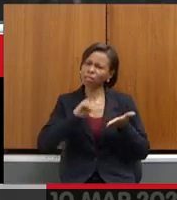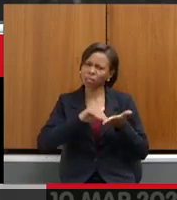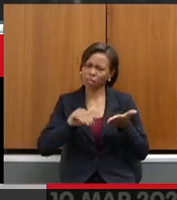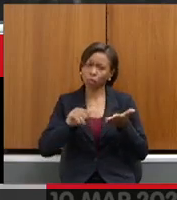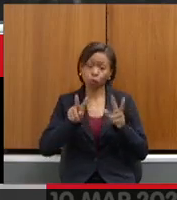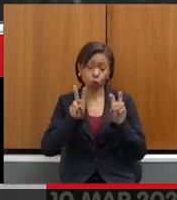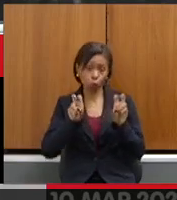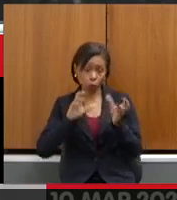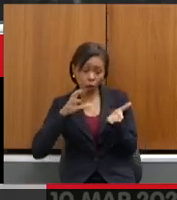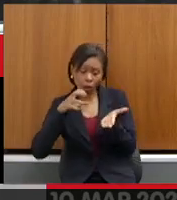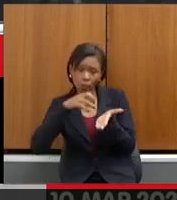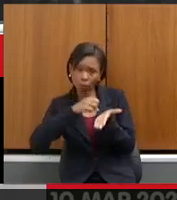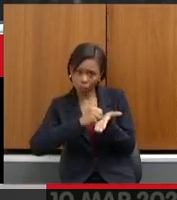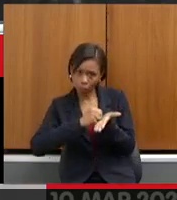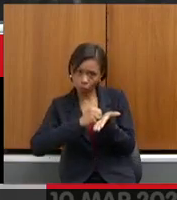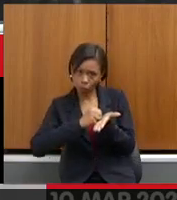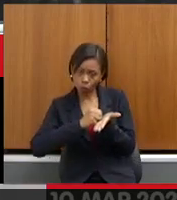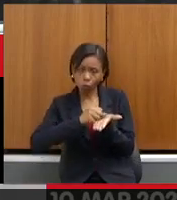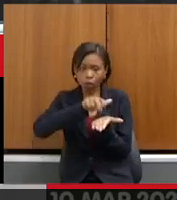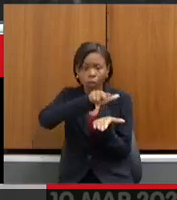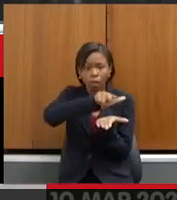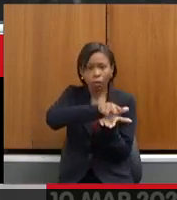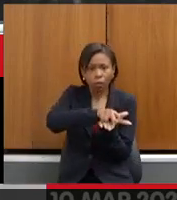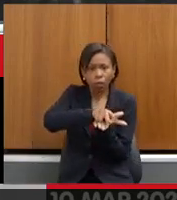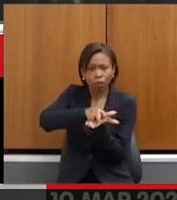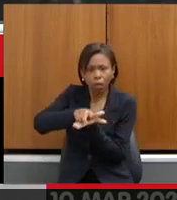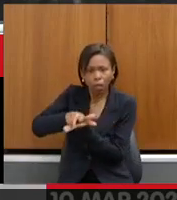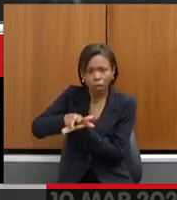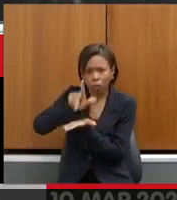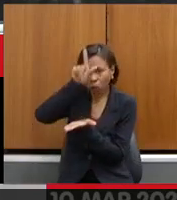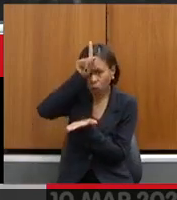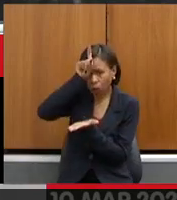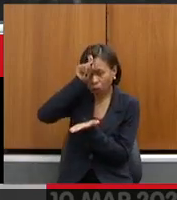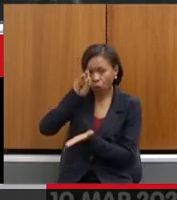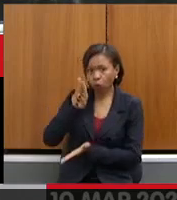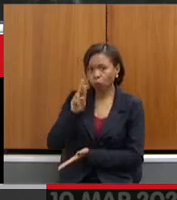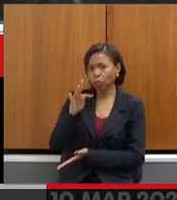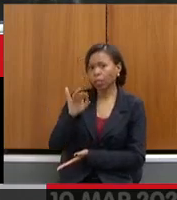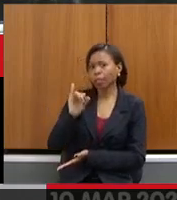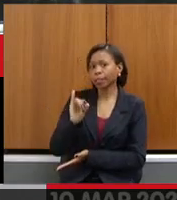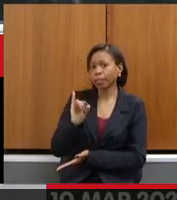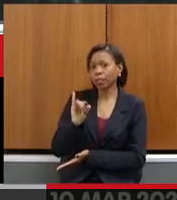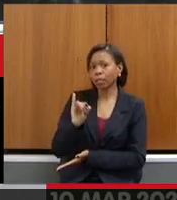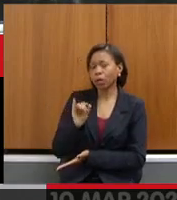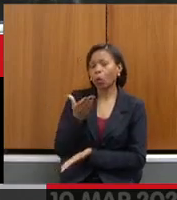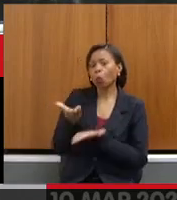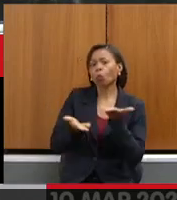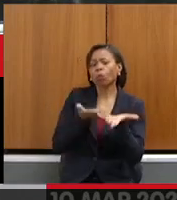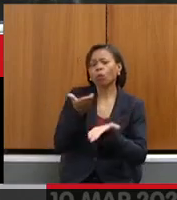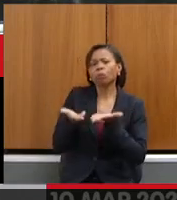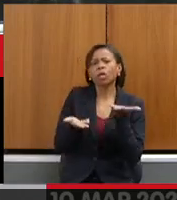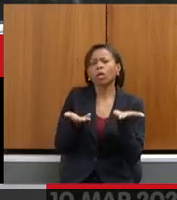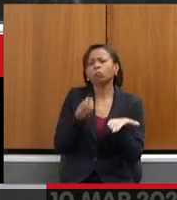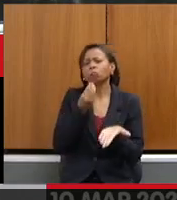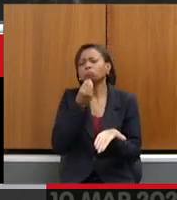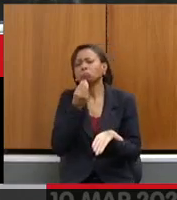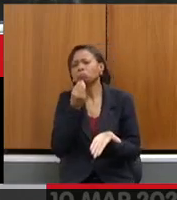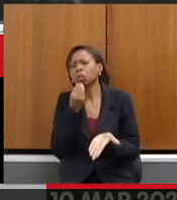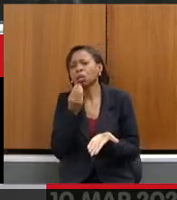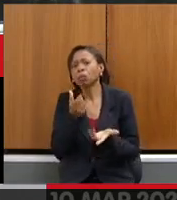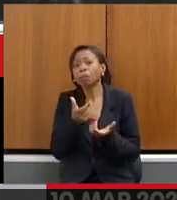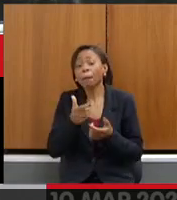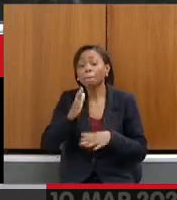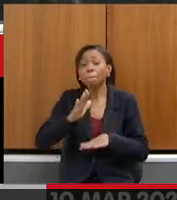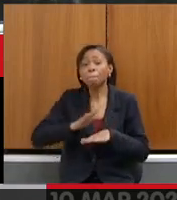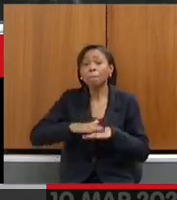credenciamento de leito de UTI no estado qual está sendo o procedimento qual a perspectiva tanto de aumento de